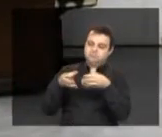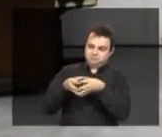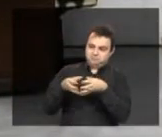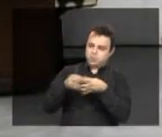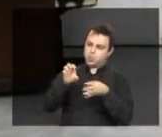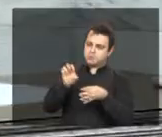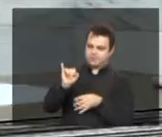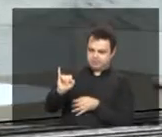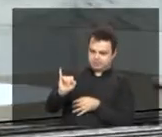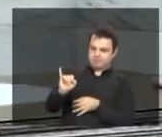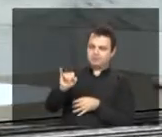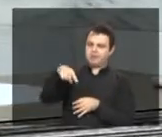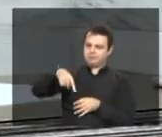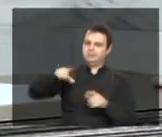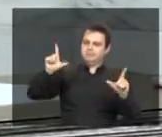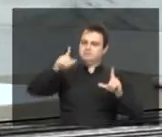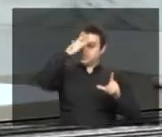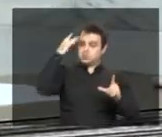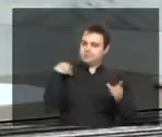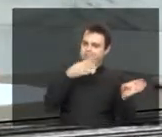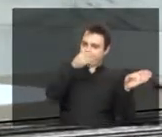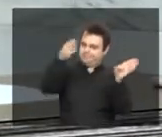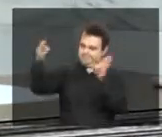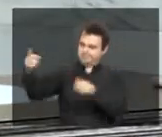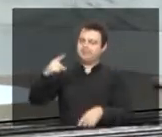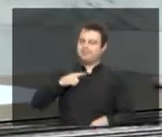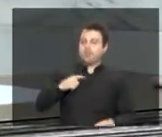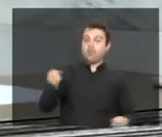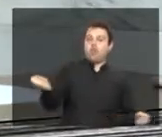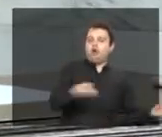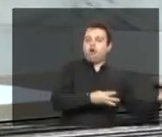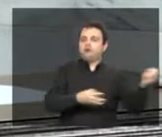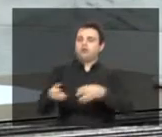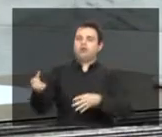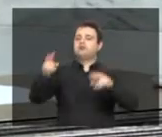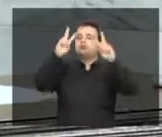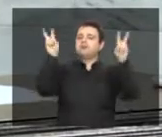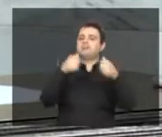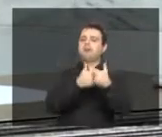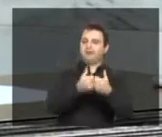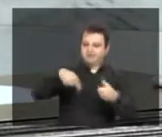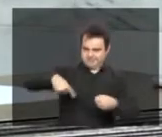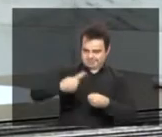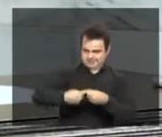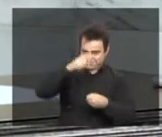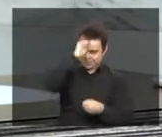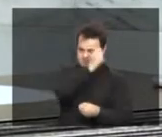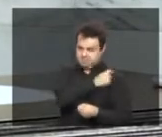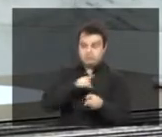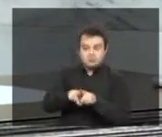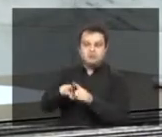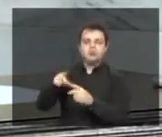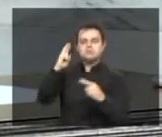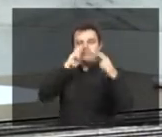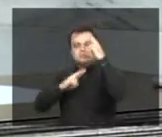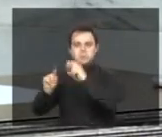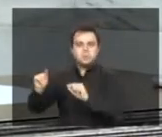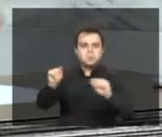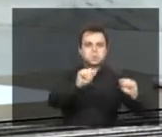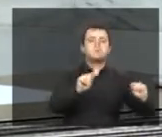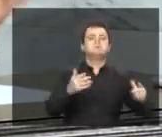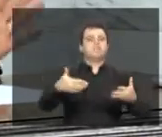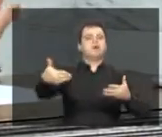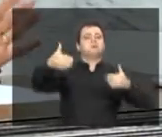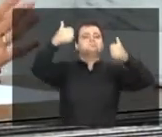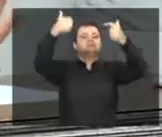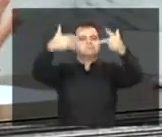Quem assiste a programação da TV Câmara também, todas as novidades sobre o transporte em Rio Preto e essa investigação. E falando